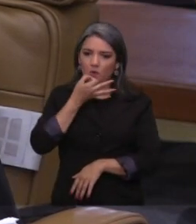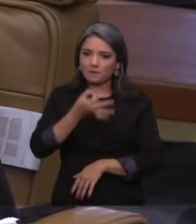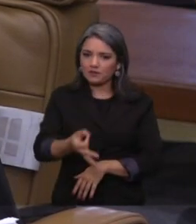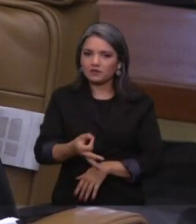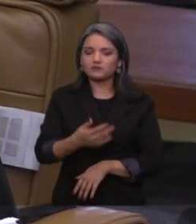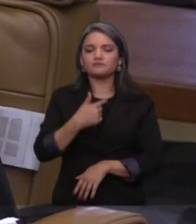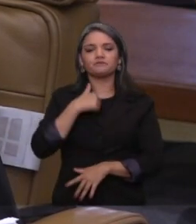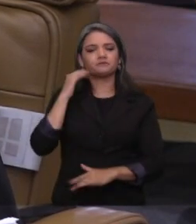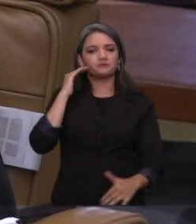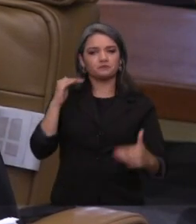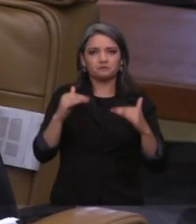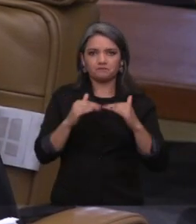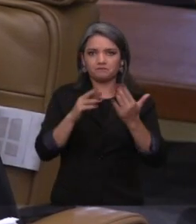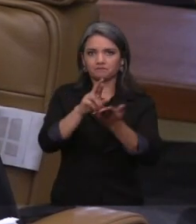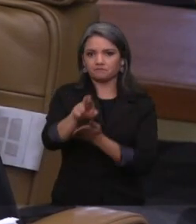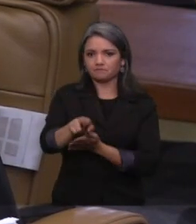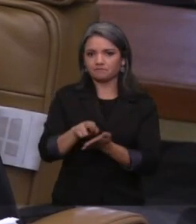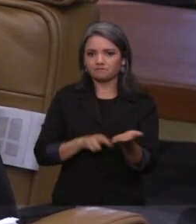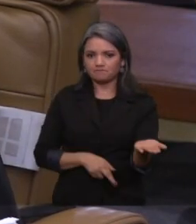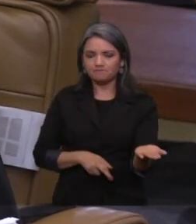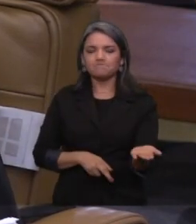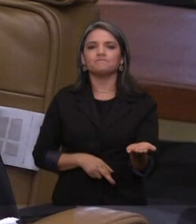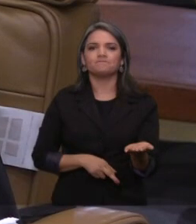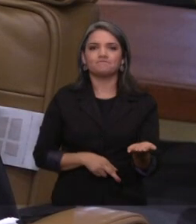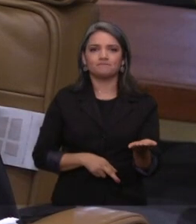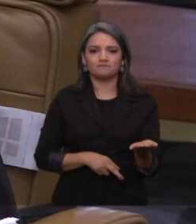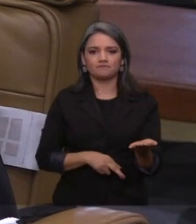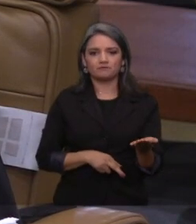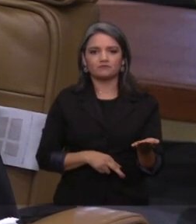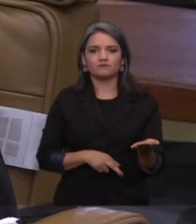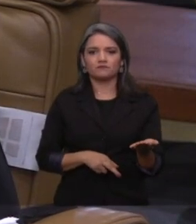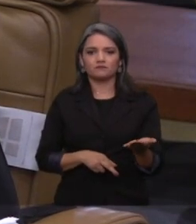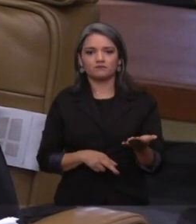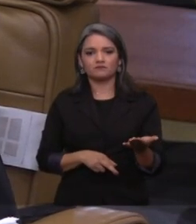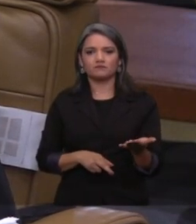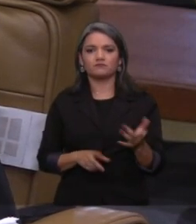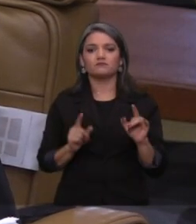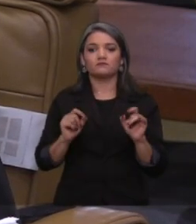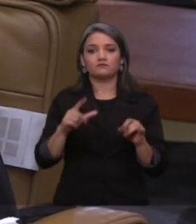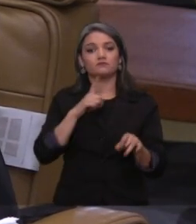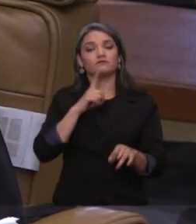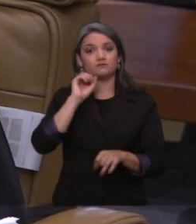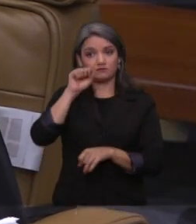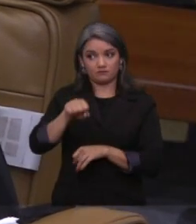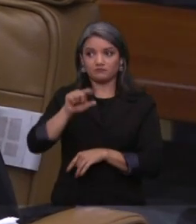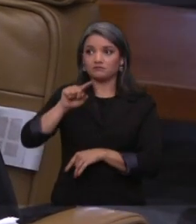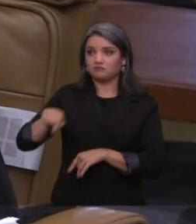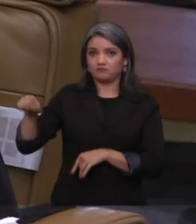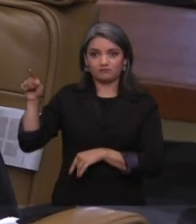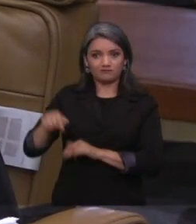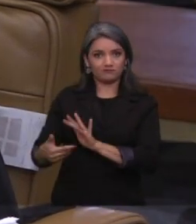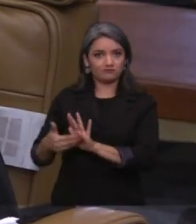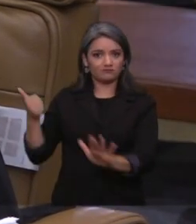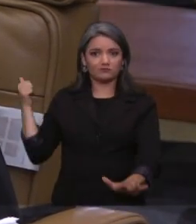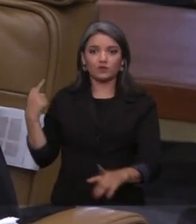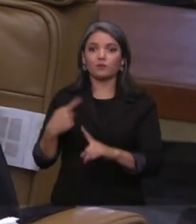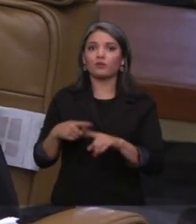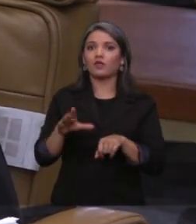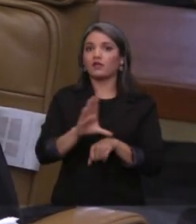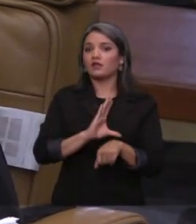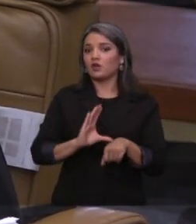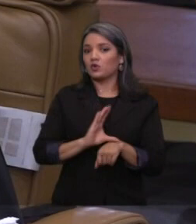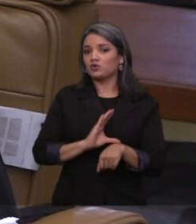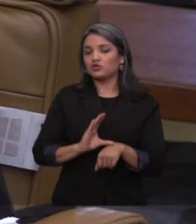relator trouxe a ideia que eu estou a subscrever no sentido que houve essa supressão, porque a Constituição não